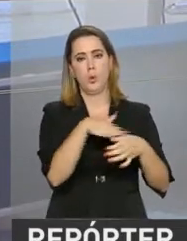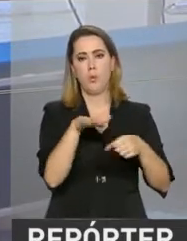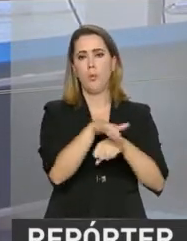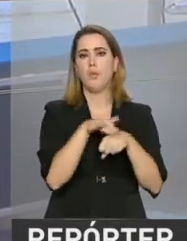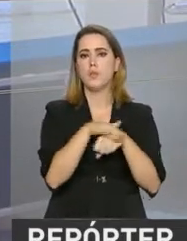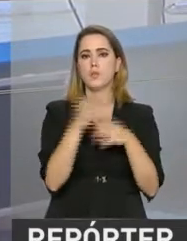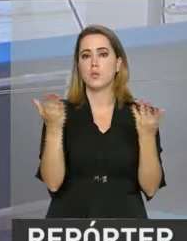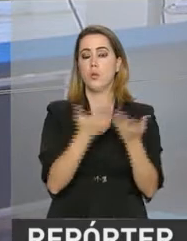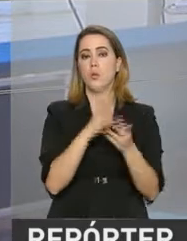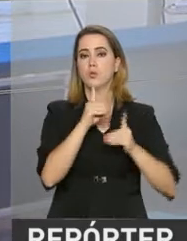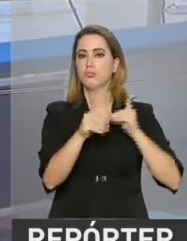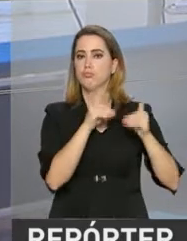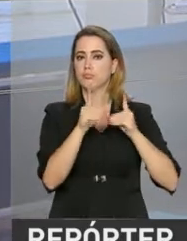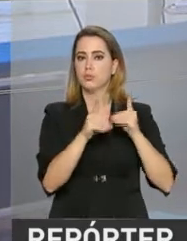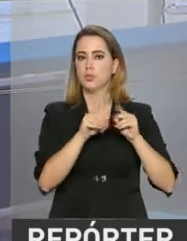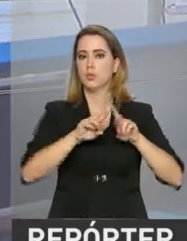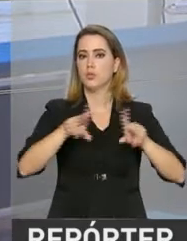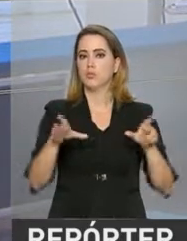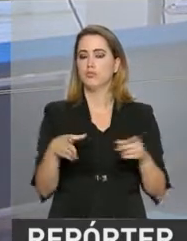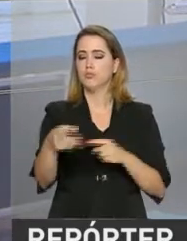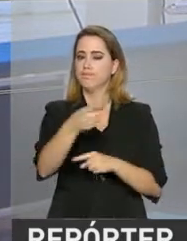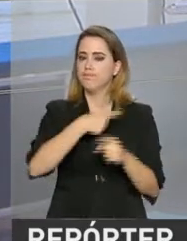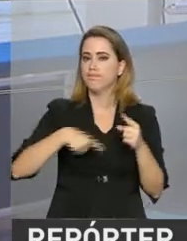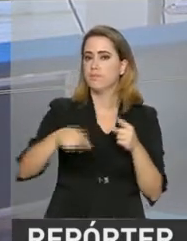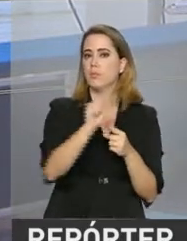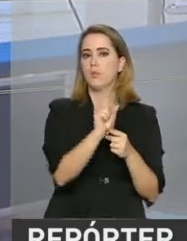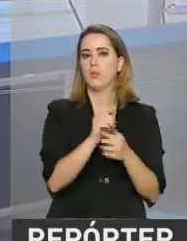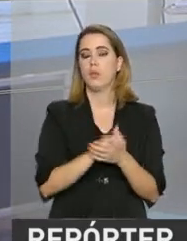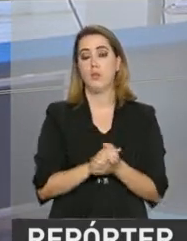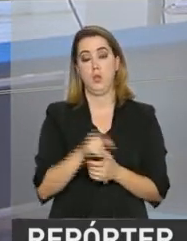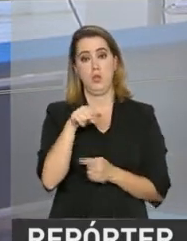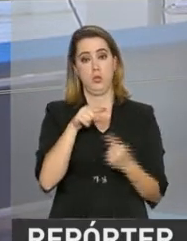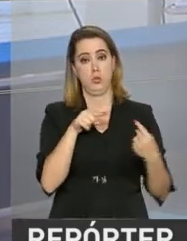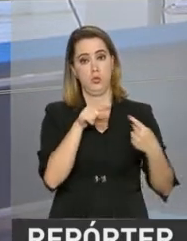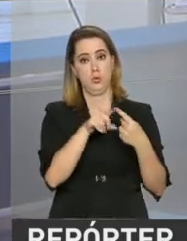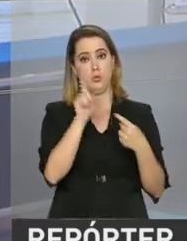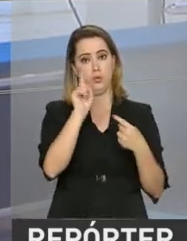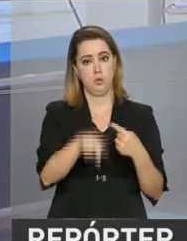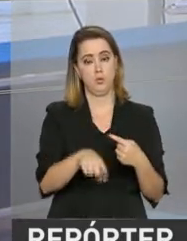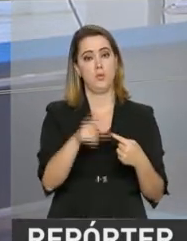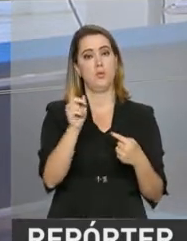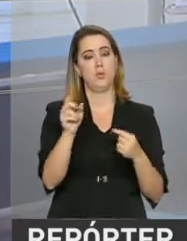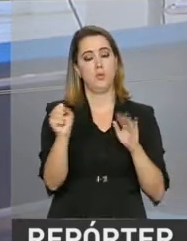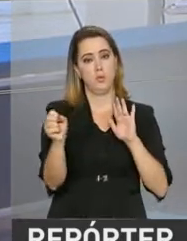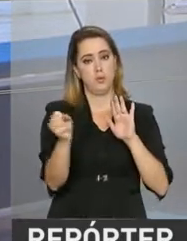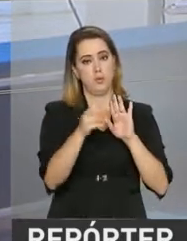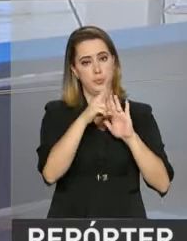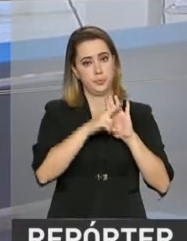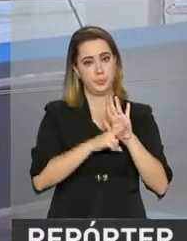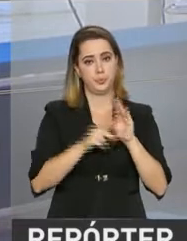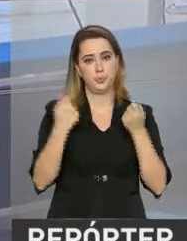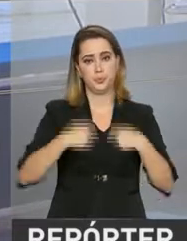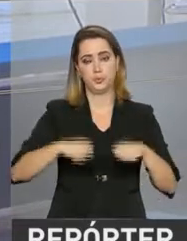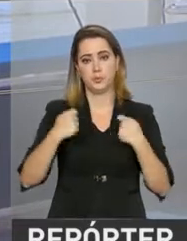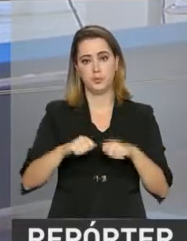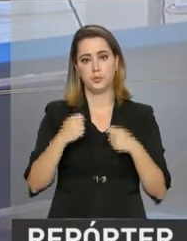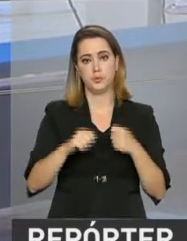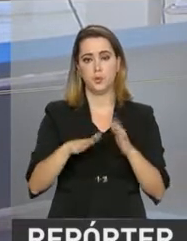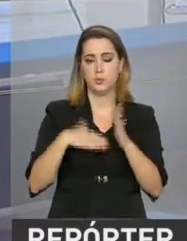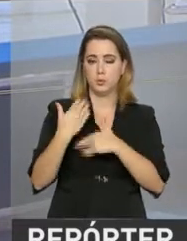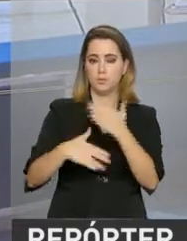com alguns dos parlamentares que estarão envolvidos nos debates. De acordo com eles, a reforma é necessária para garantir